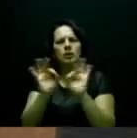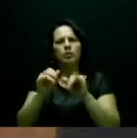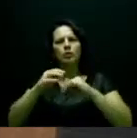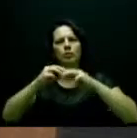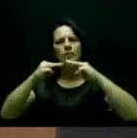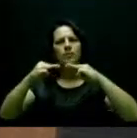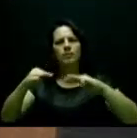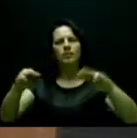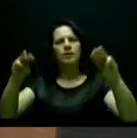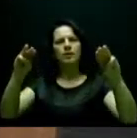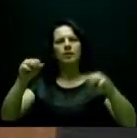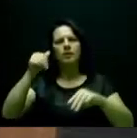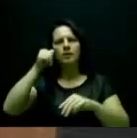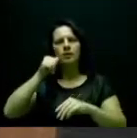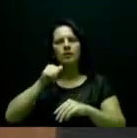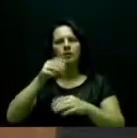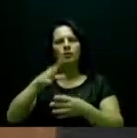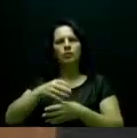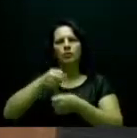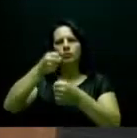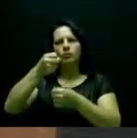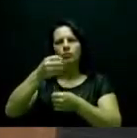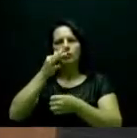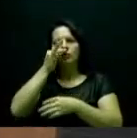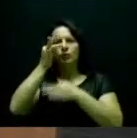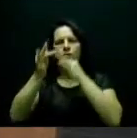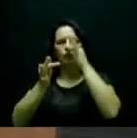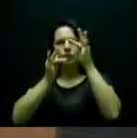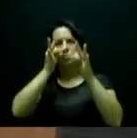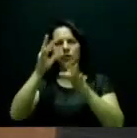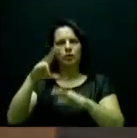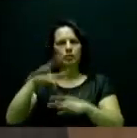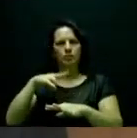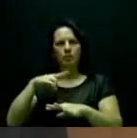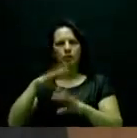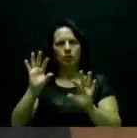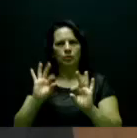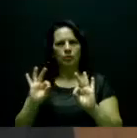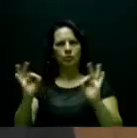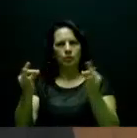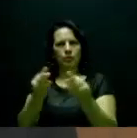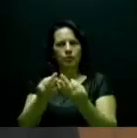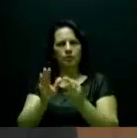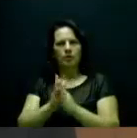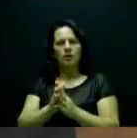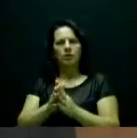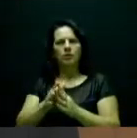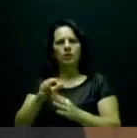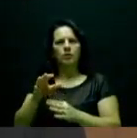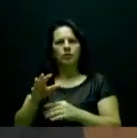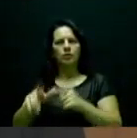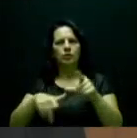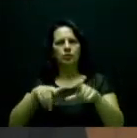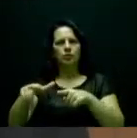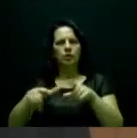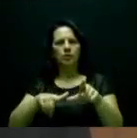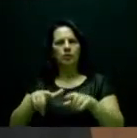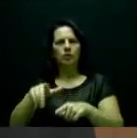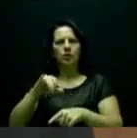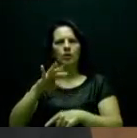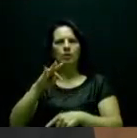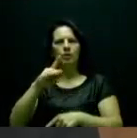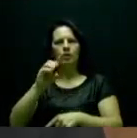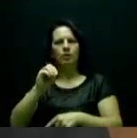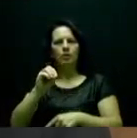simples, né? Você pegar o carro, levar um buquê de flores, uma coisa bem pessoal, uma agenda familiar. Foi até um local de trabalho, no Instituto Federal,